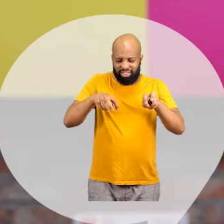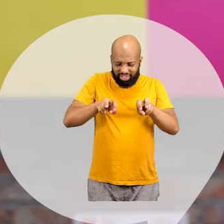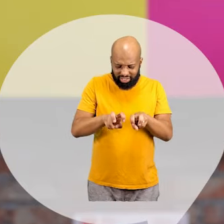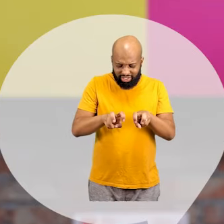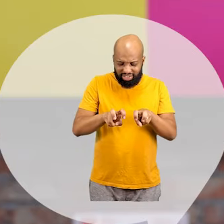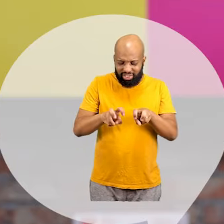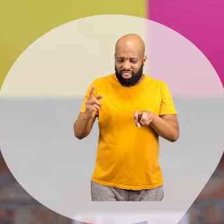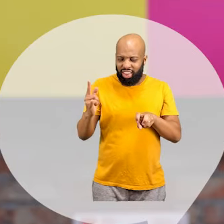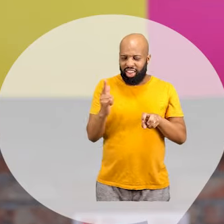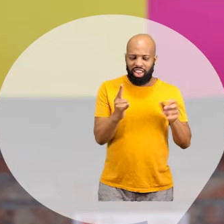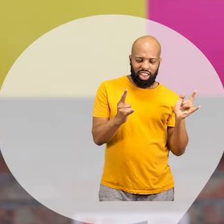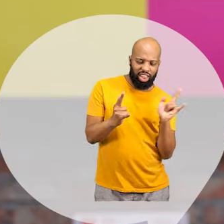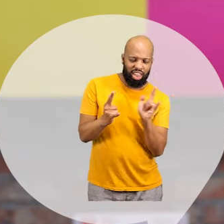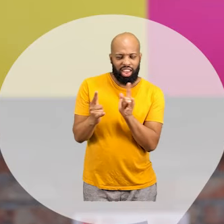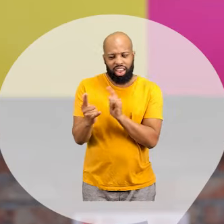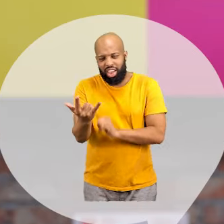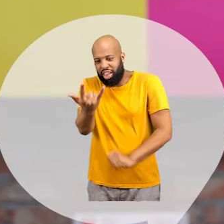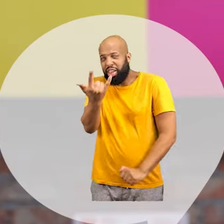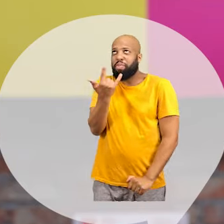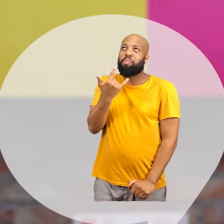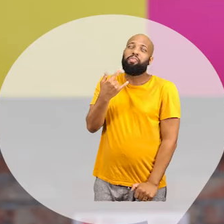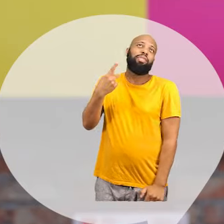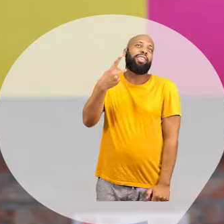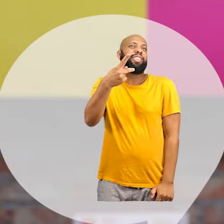porque eu te amo seu amor